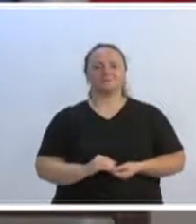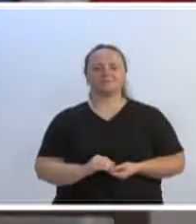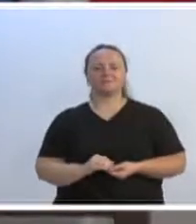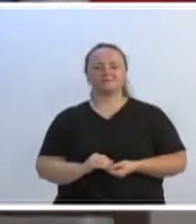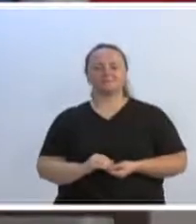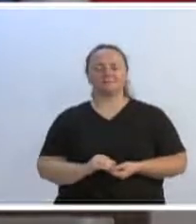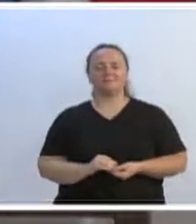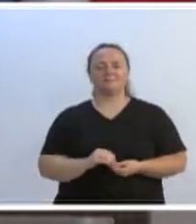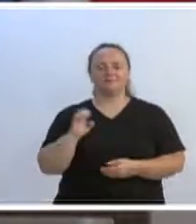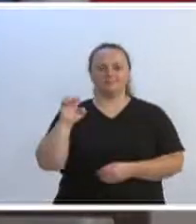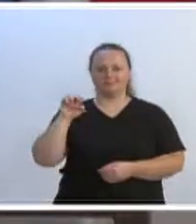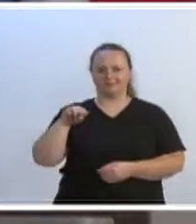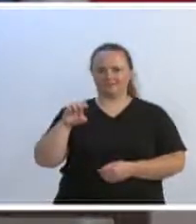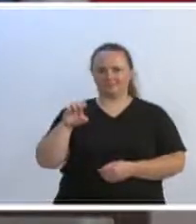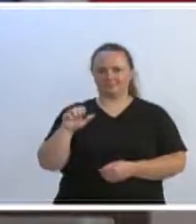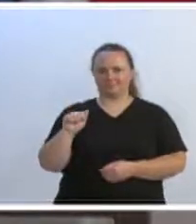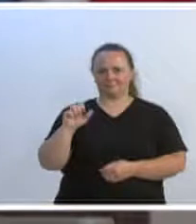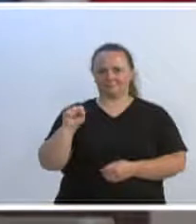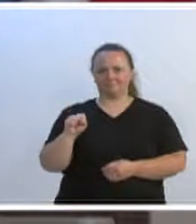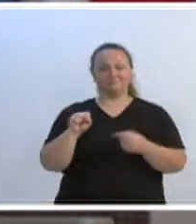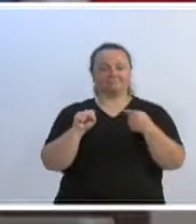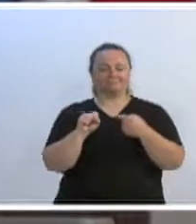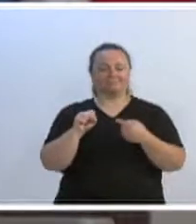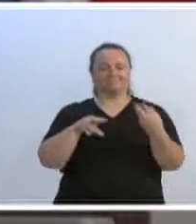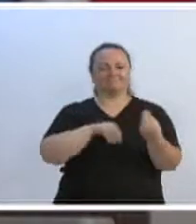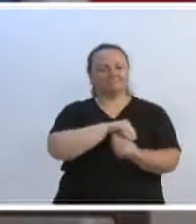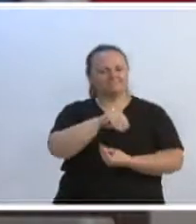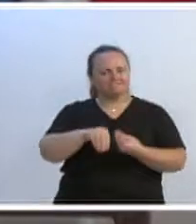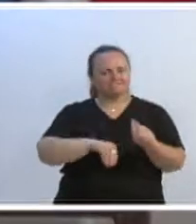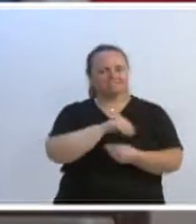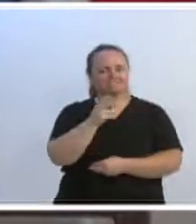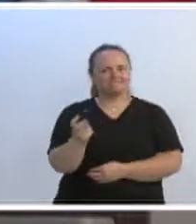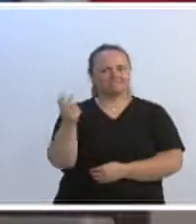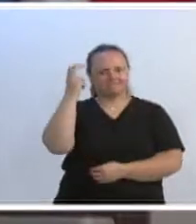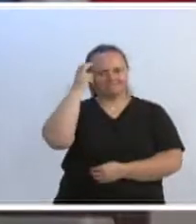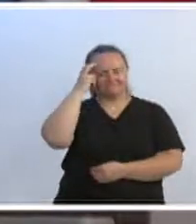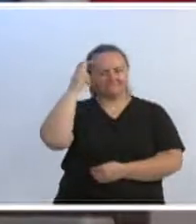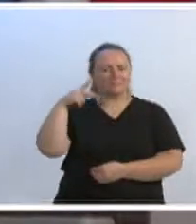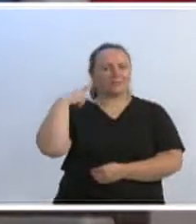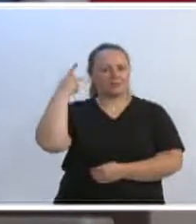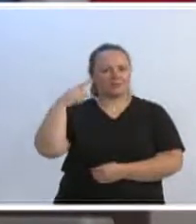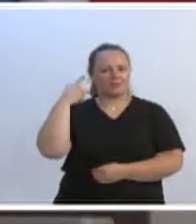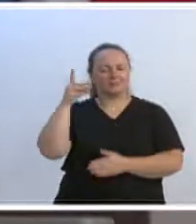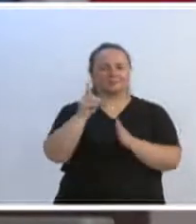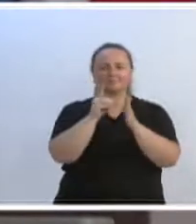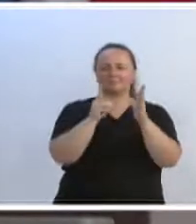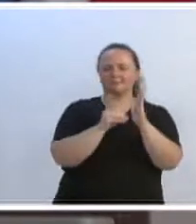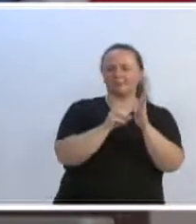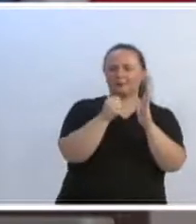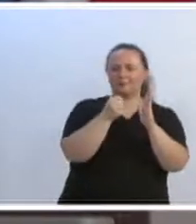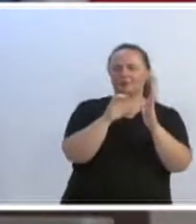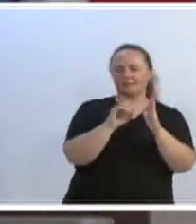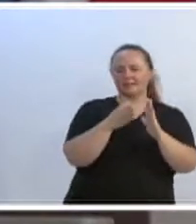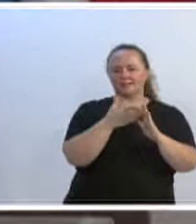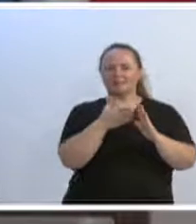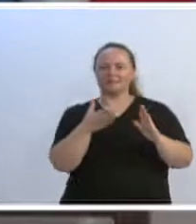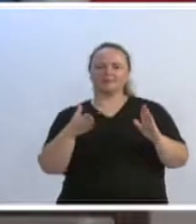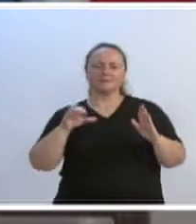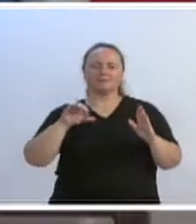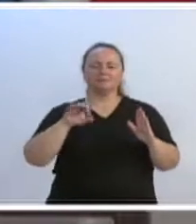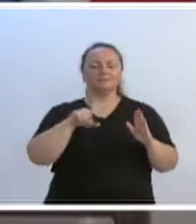grande pesquisador e que nos tem auxiliado muito com seu relevante trabalho de transcrever